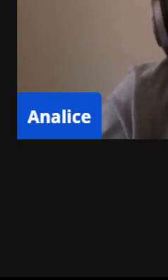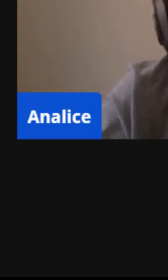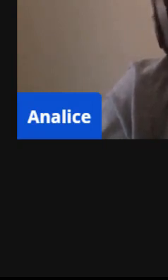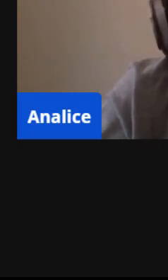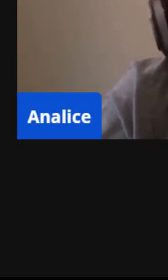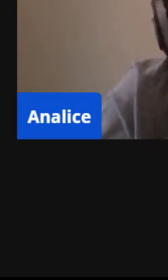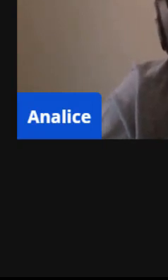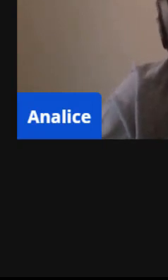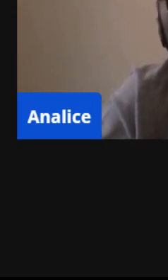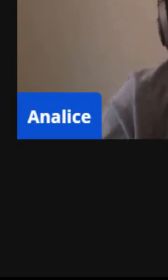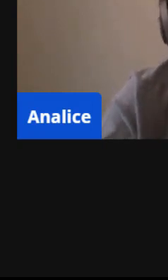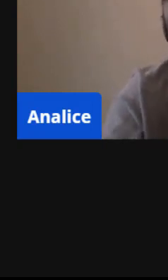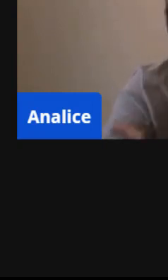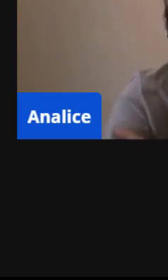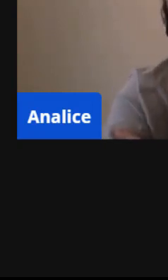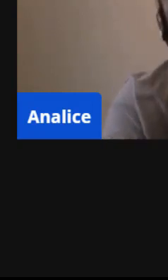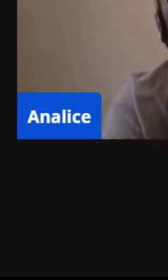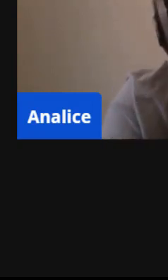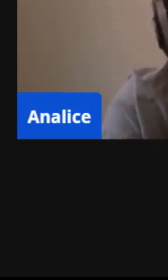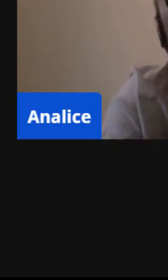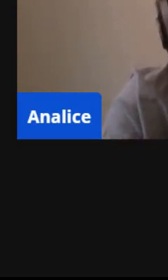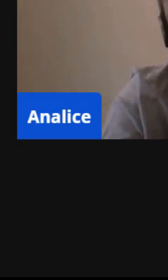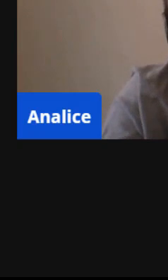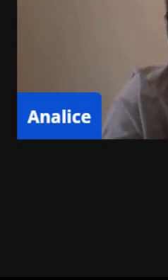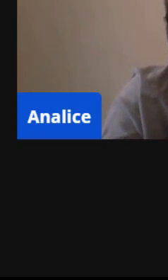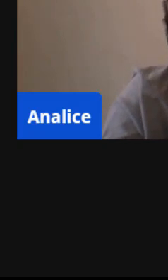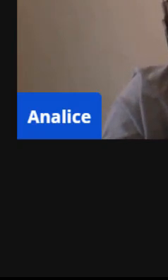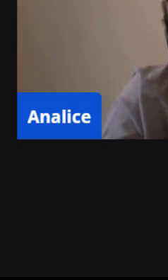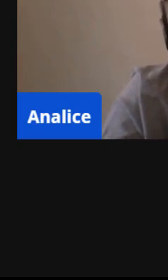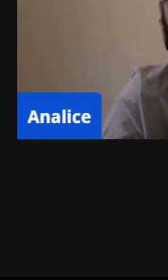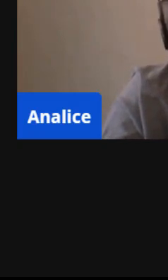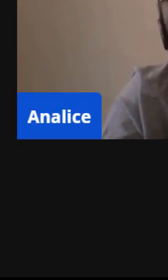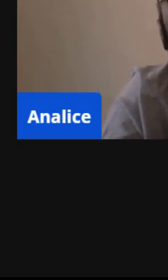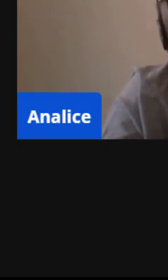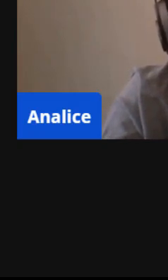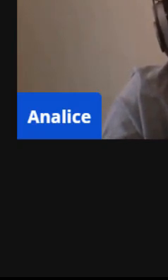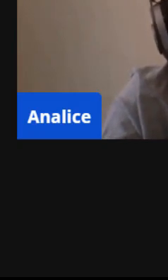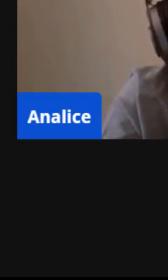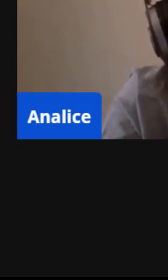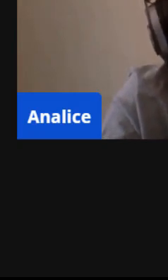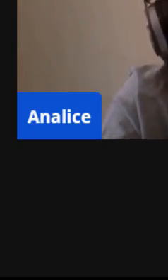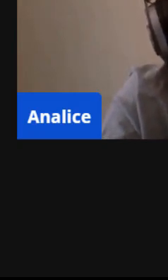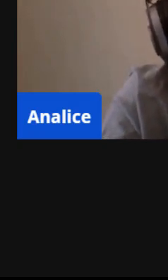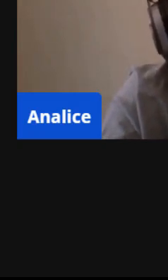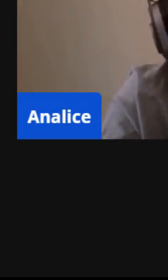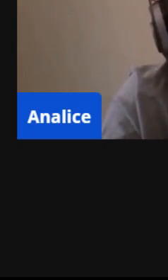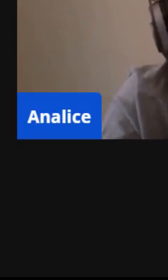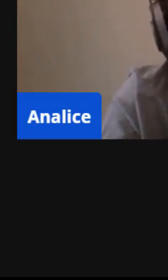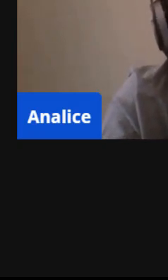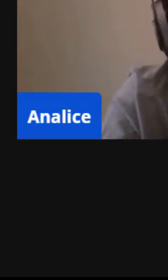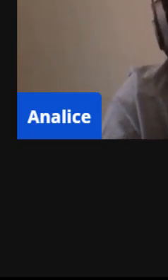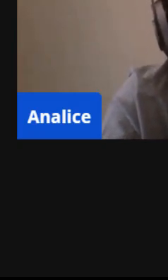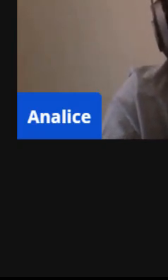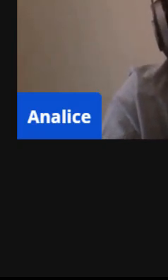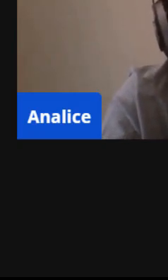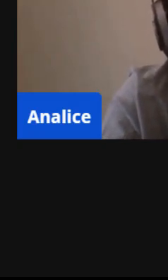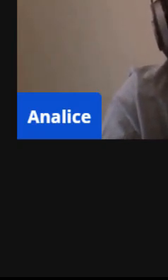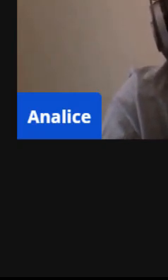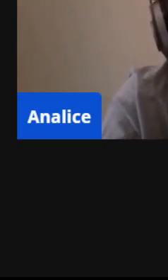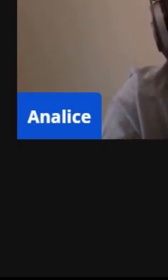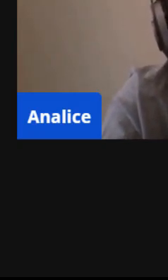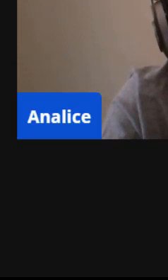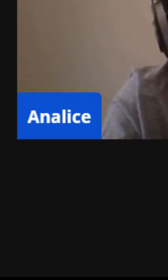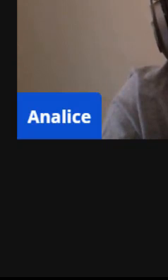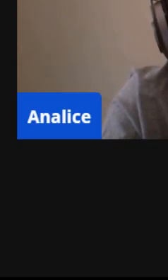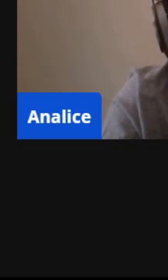a plataforma digital para análise da paisagem. Então, sou eu, Rafael Bastazinho e Rafael Bartman, né?